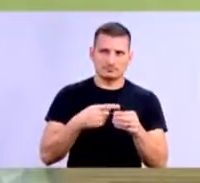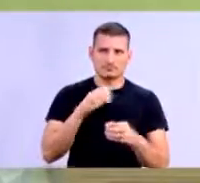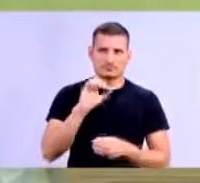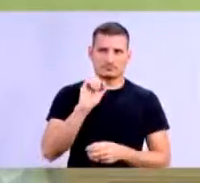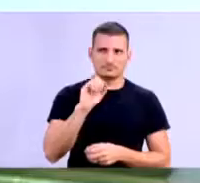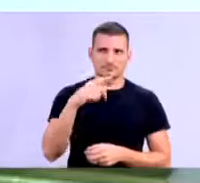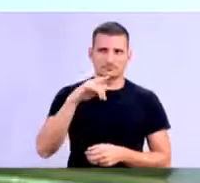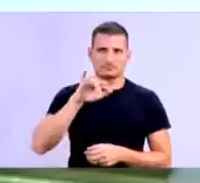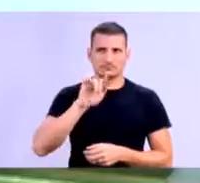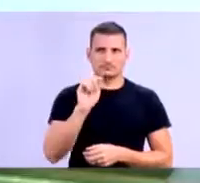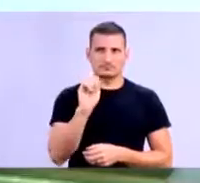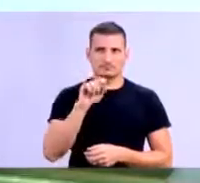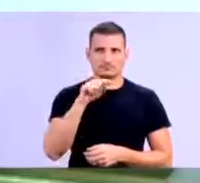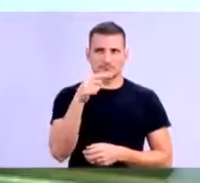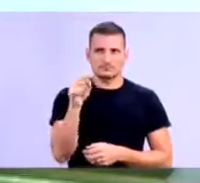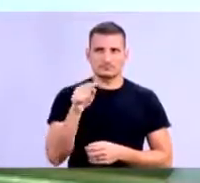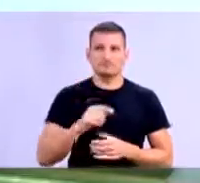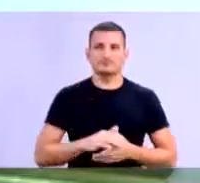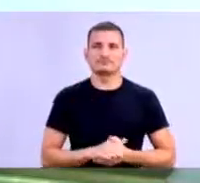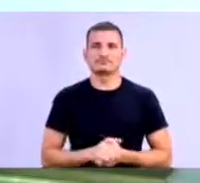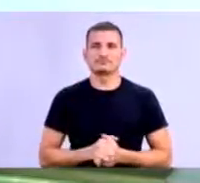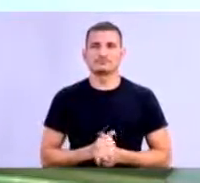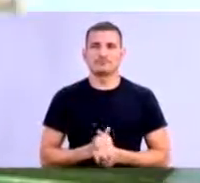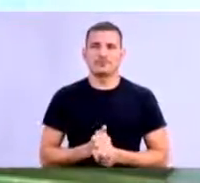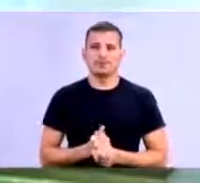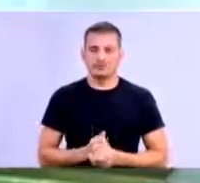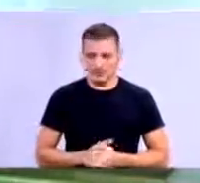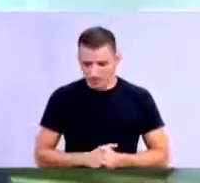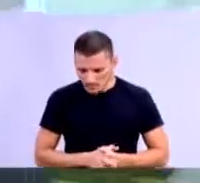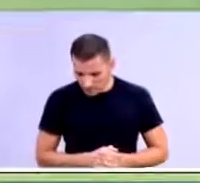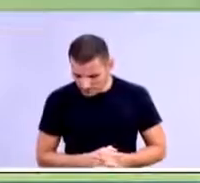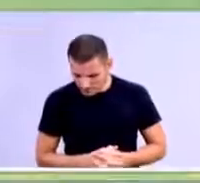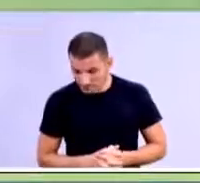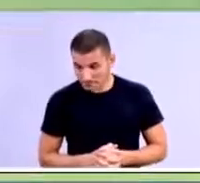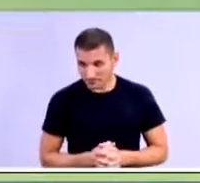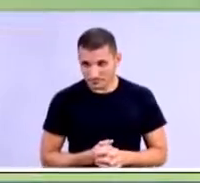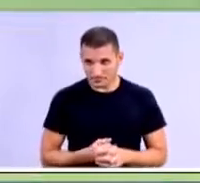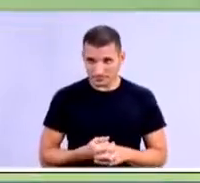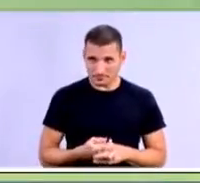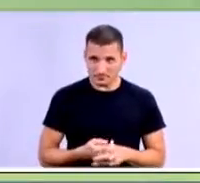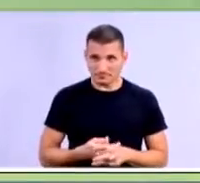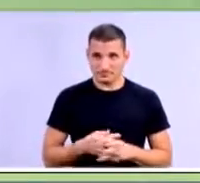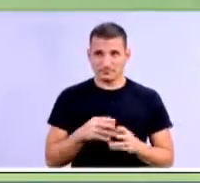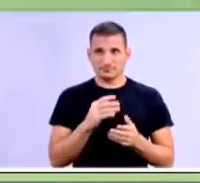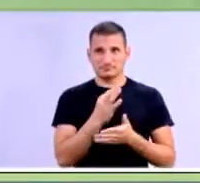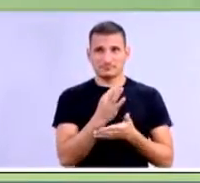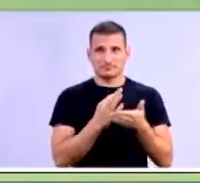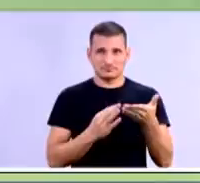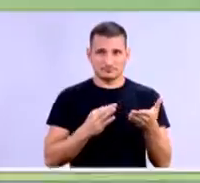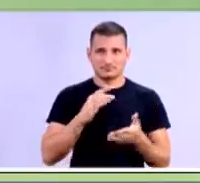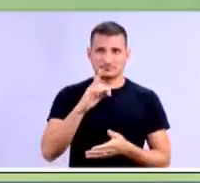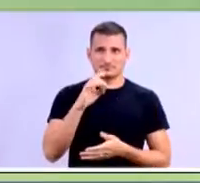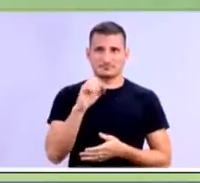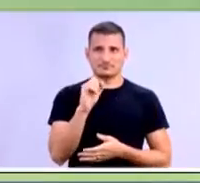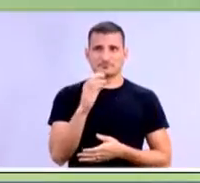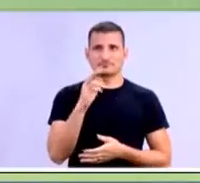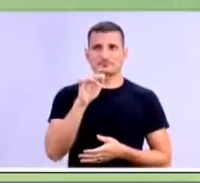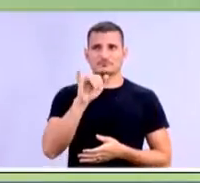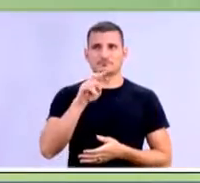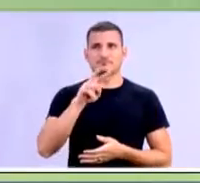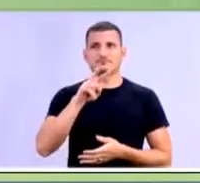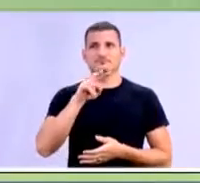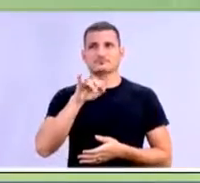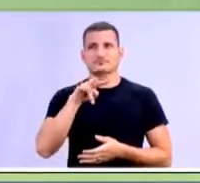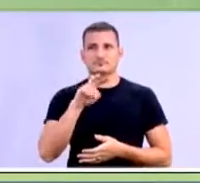Certo, Eliandro. Obrigada pela participação. É isso mesmo. Este texto descritivo, por ser